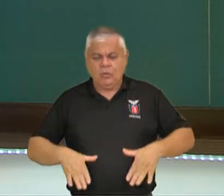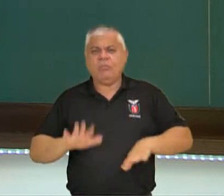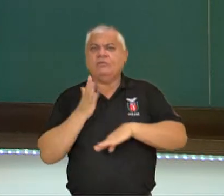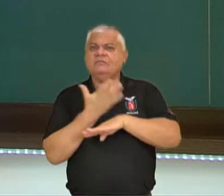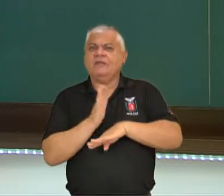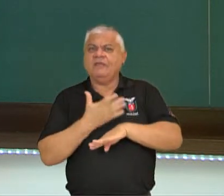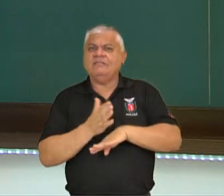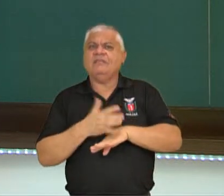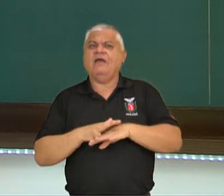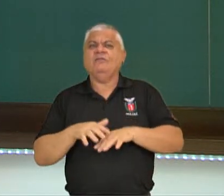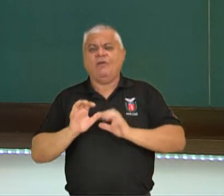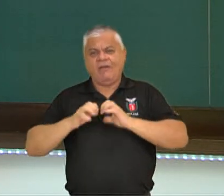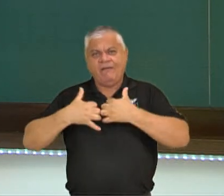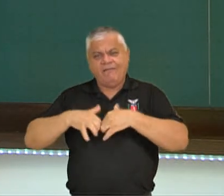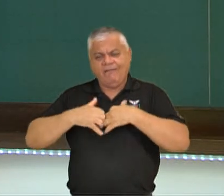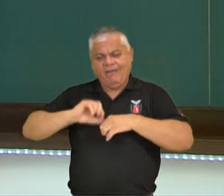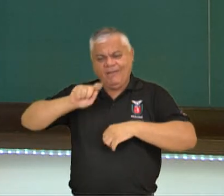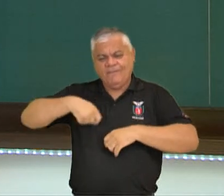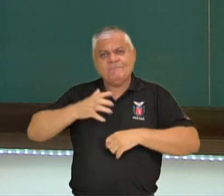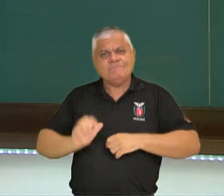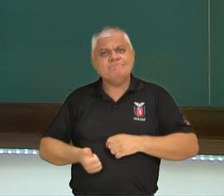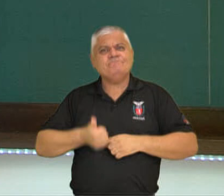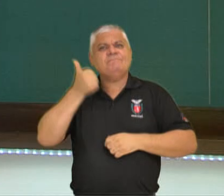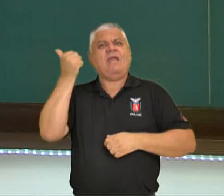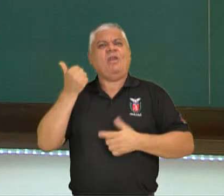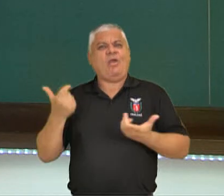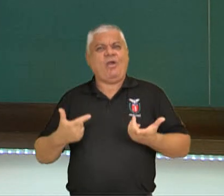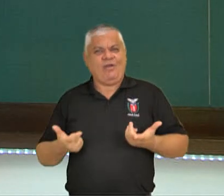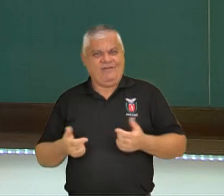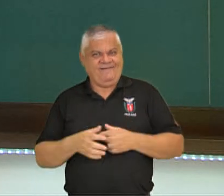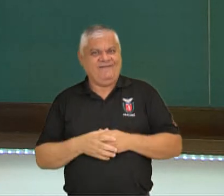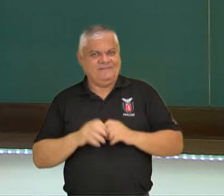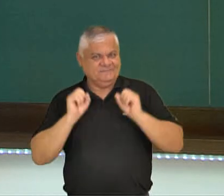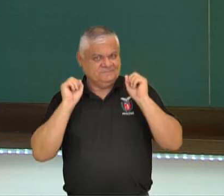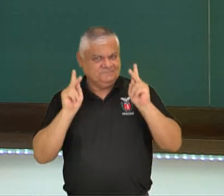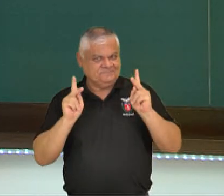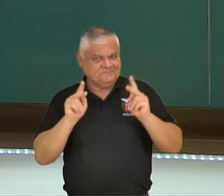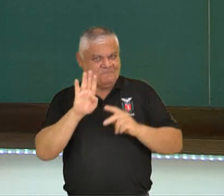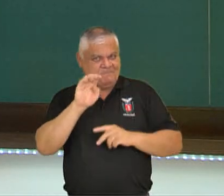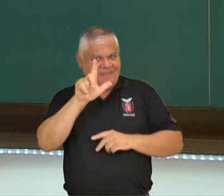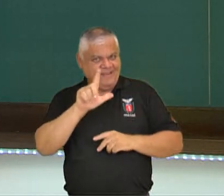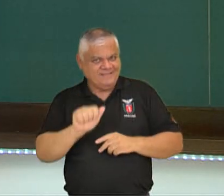funcionar melhor e não vai se machucar tanto. Beleza?